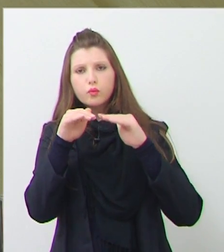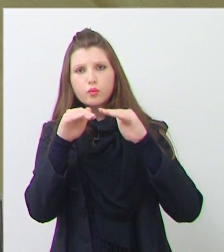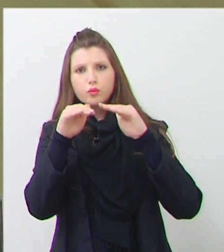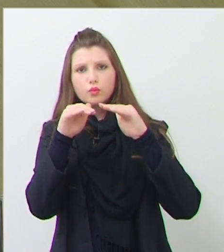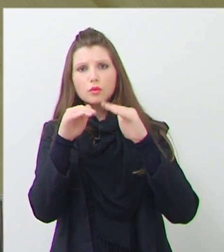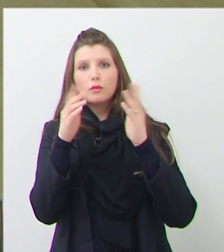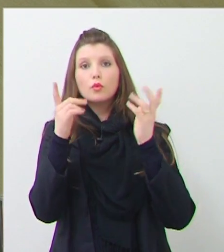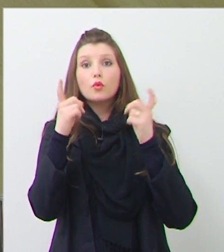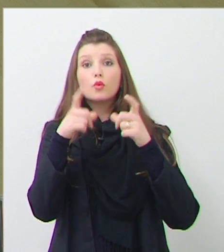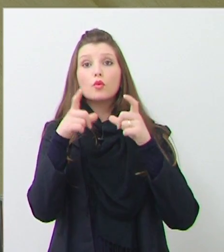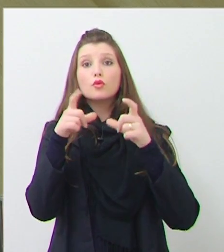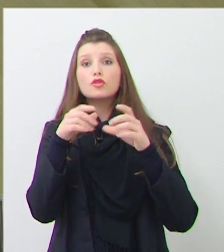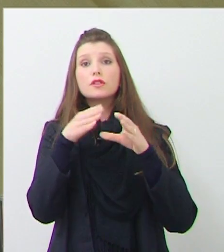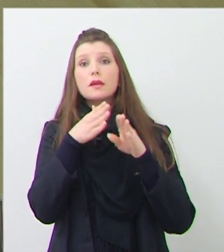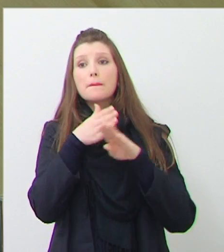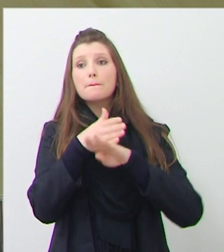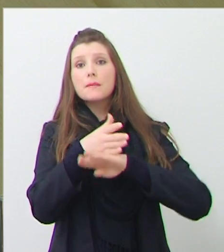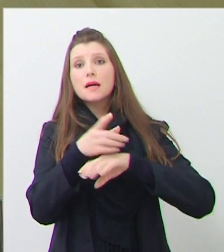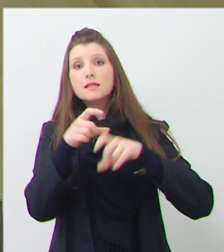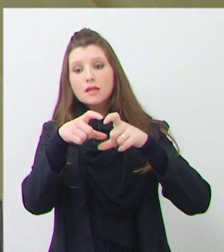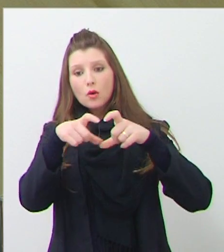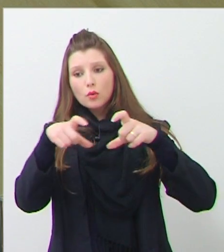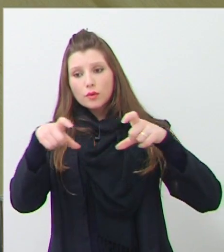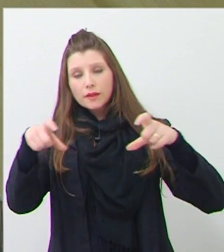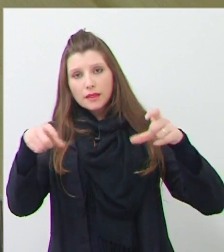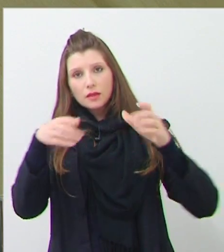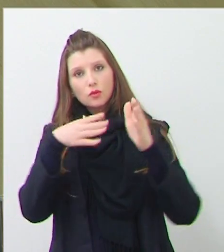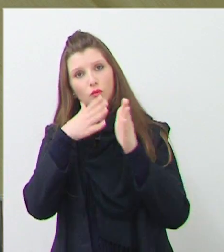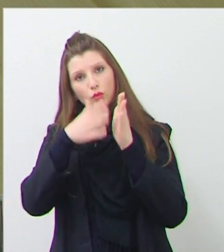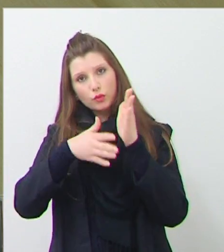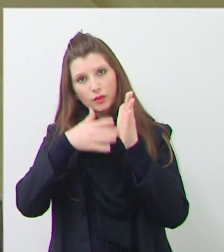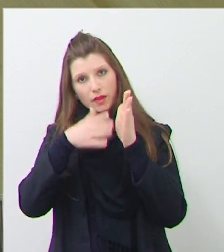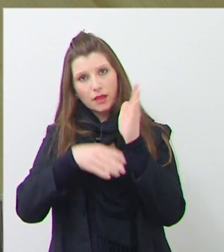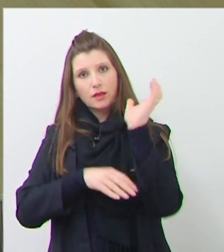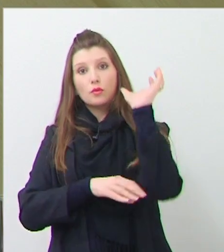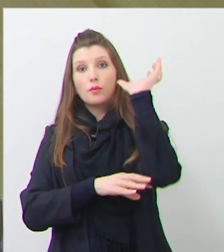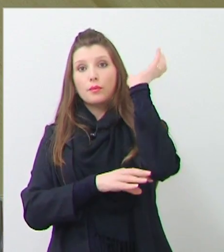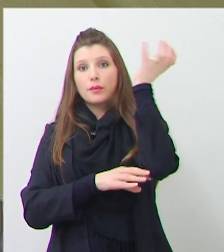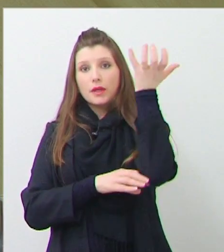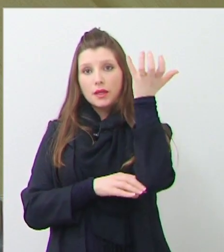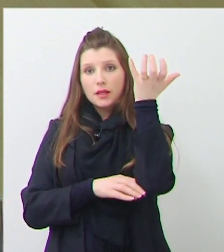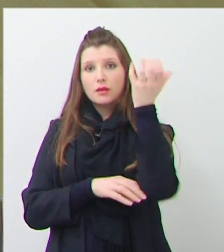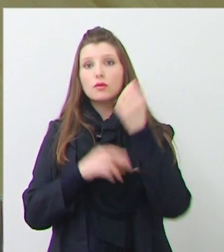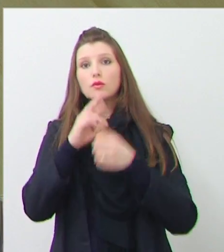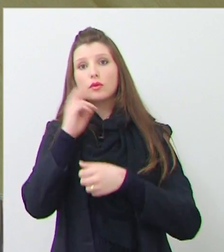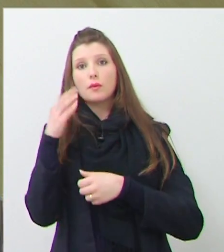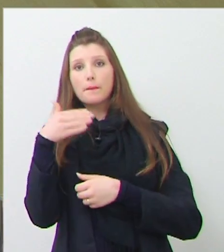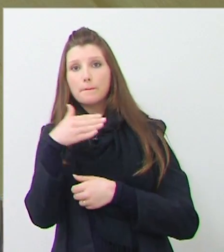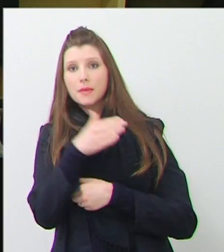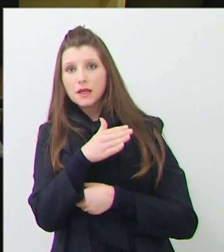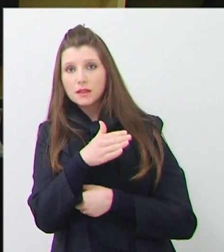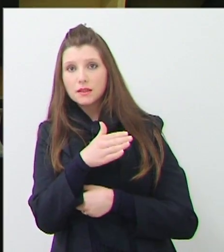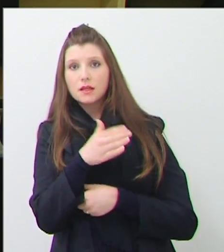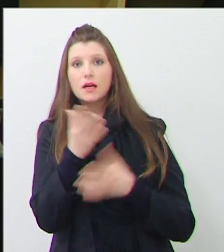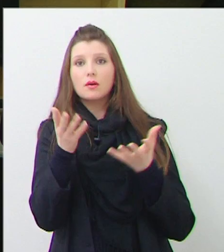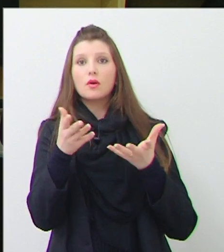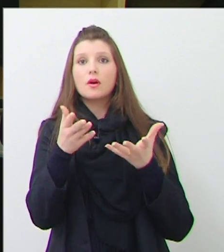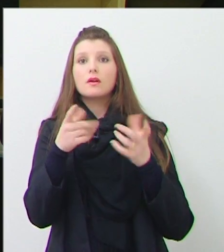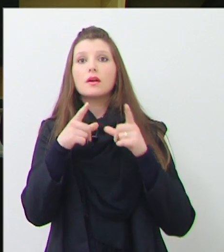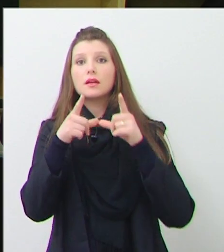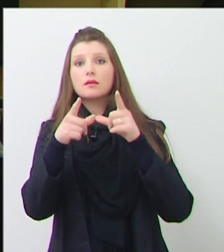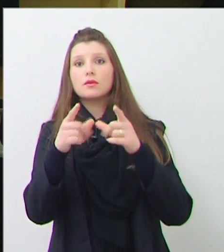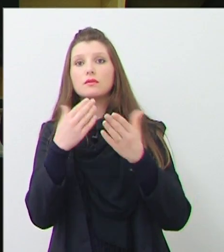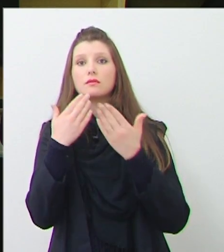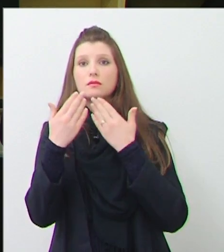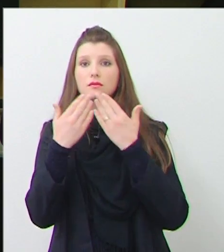onde passam os trilhos na região do bairro Pinheirinho e da Grande Rio Maina. O requerimento está em discussão.